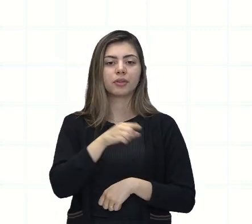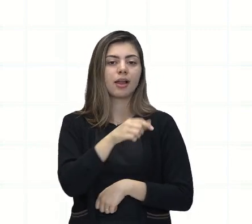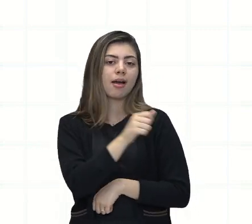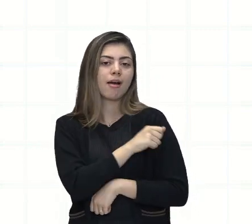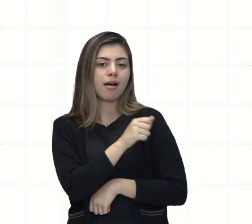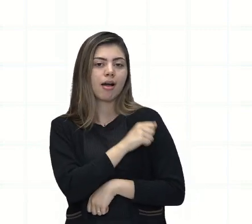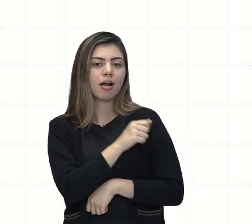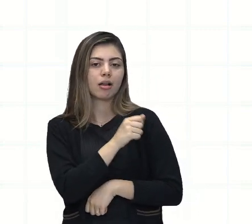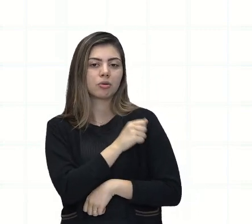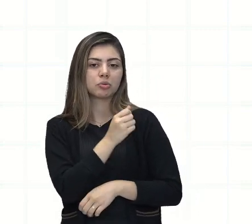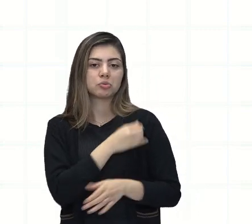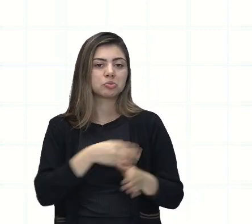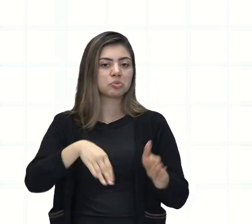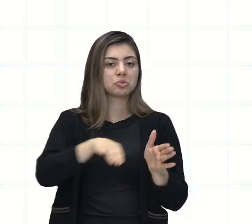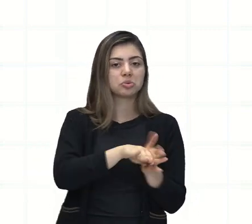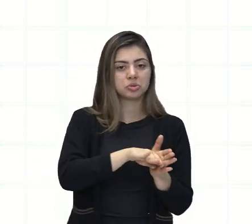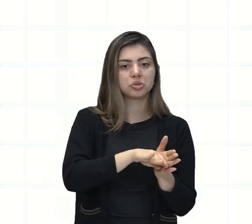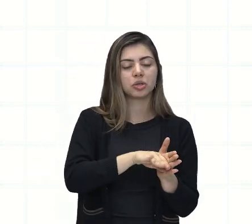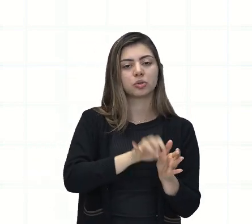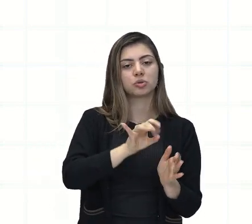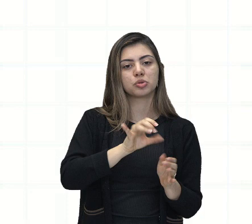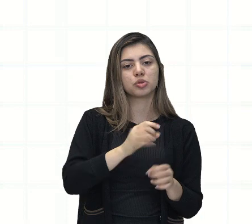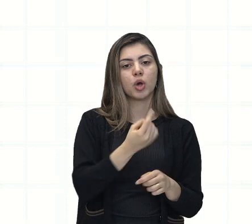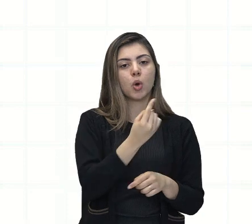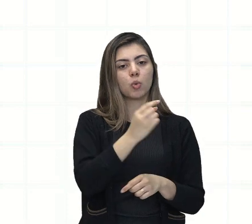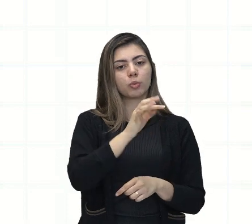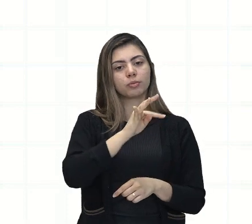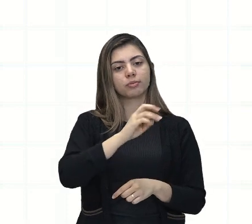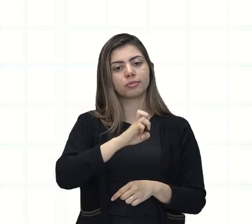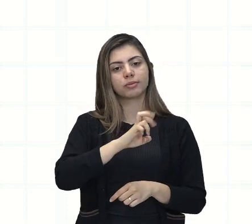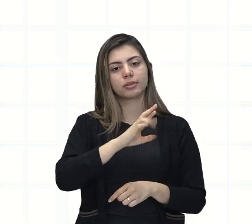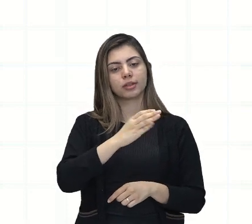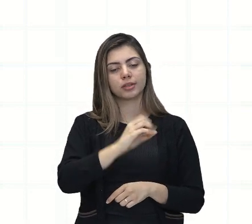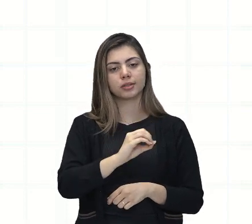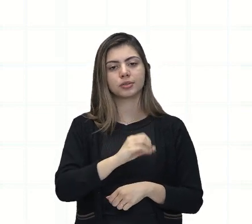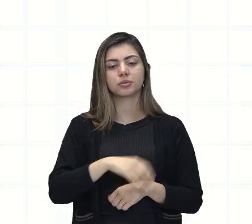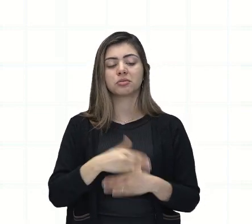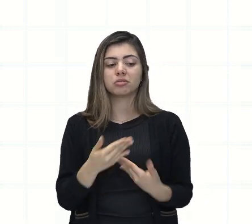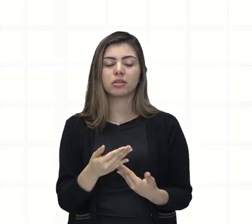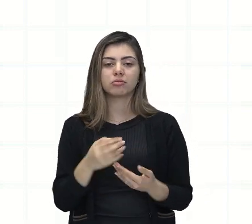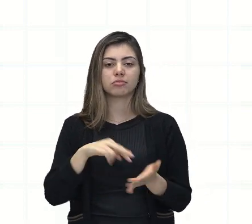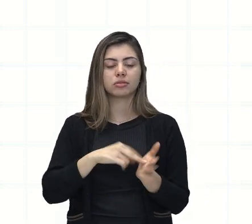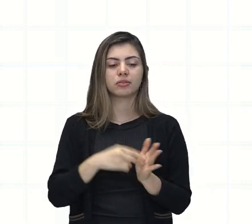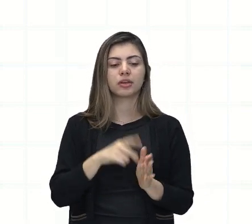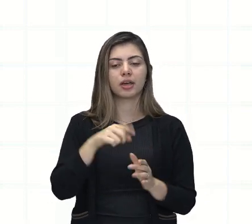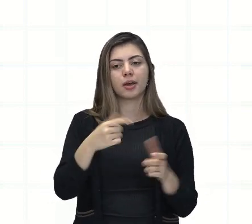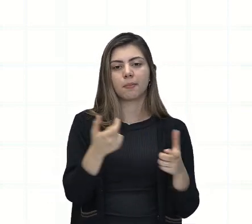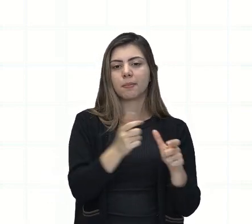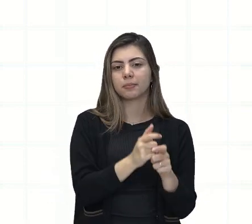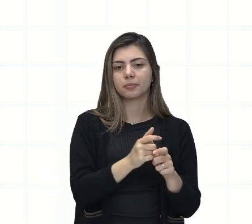especificando a questão fracionária. Então, poucos alunos não chegaram, se referindo a esse